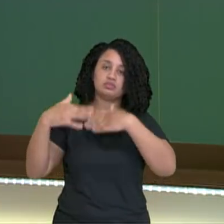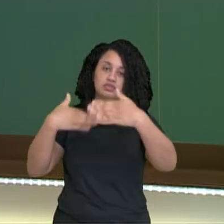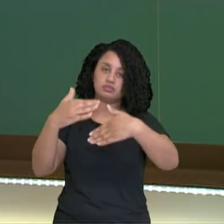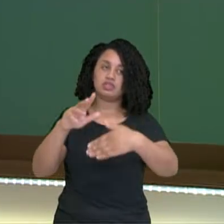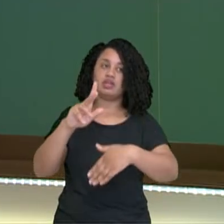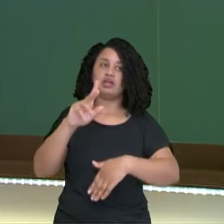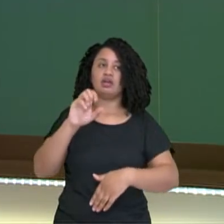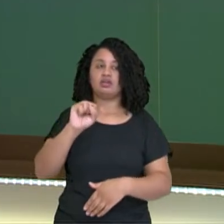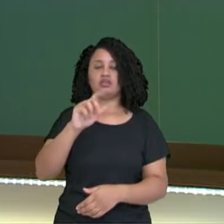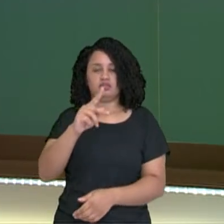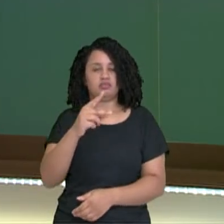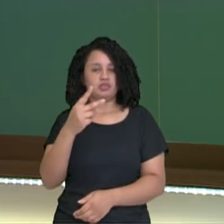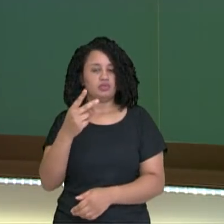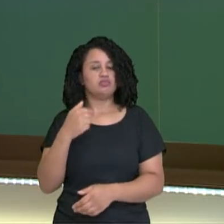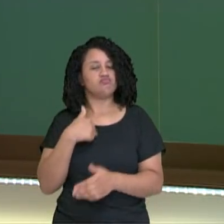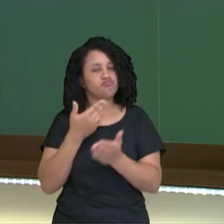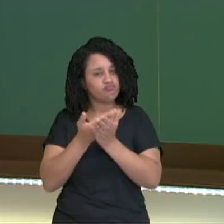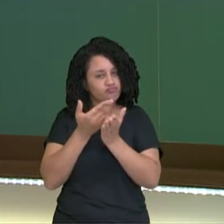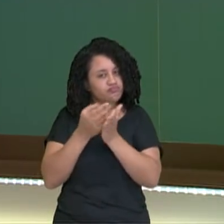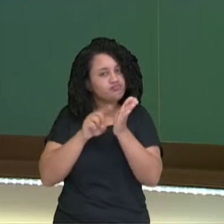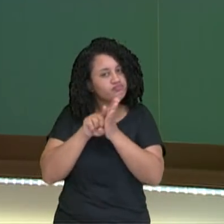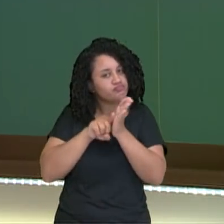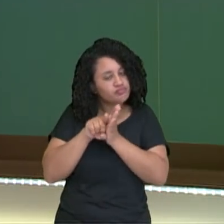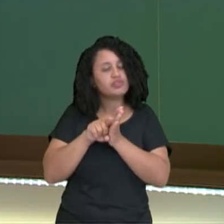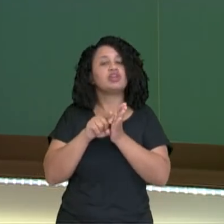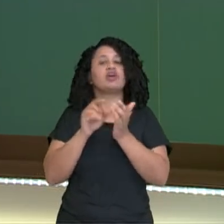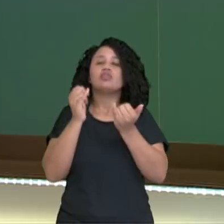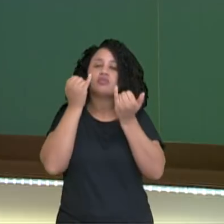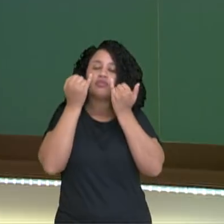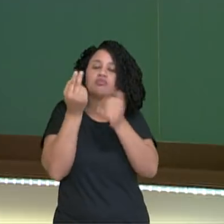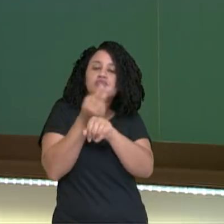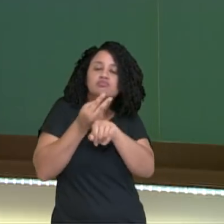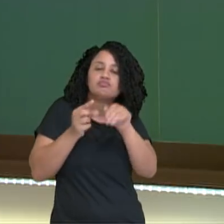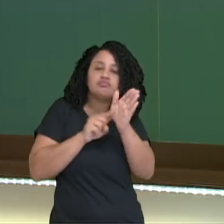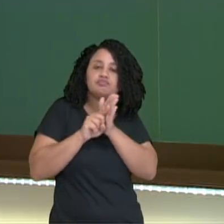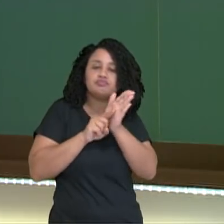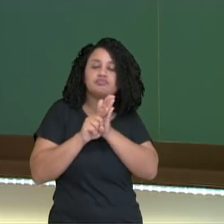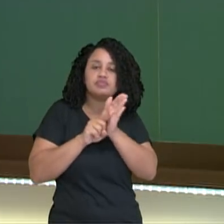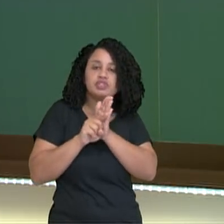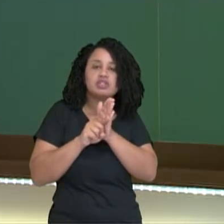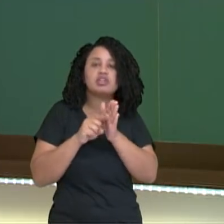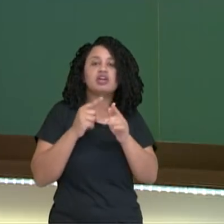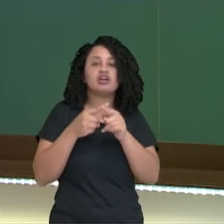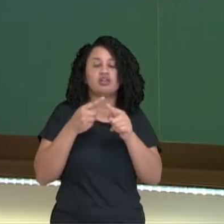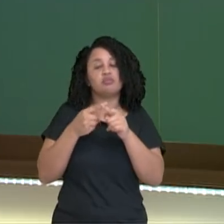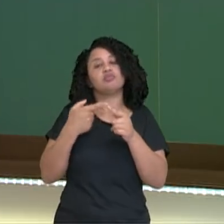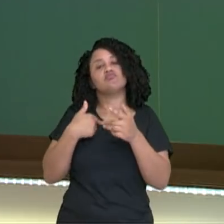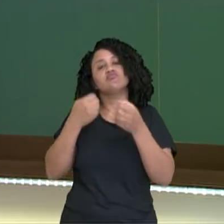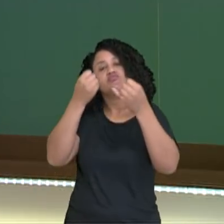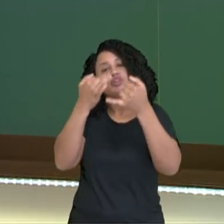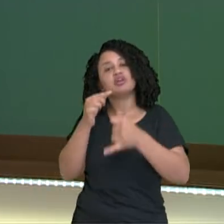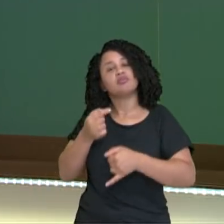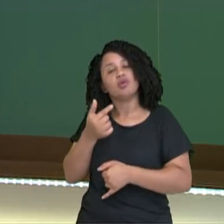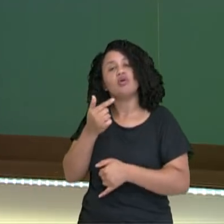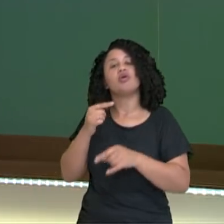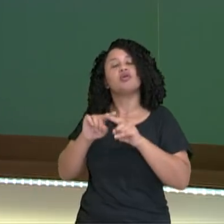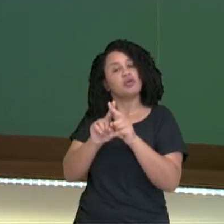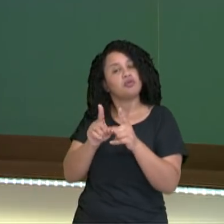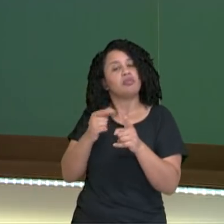uma estudadinha nisso, certo? Procure se informar mais, que aqui a gente conversa um pouco,